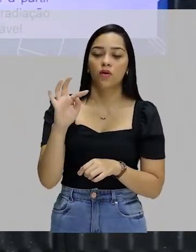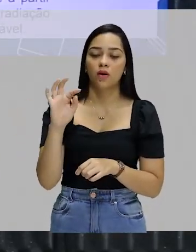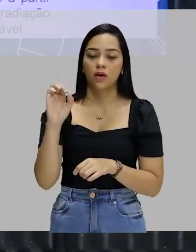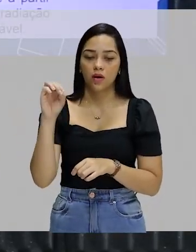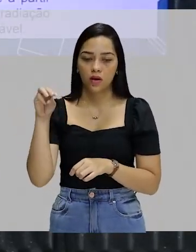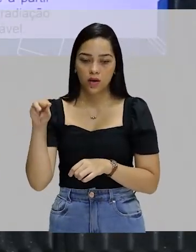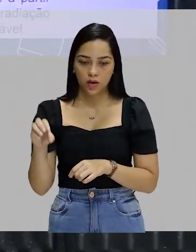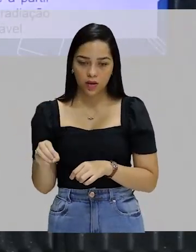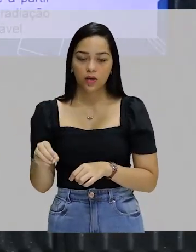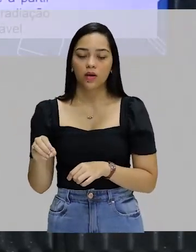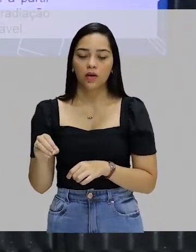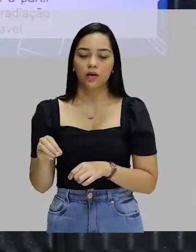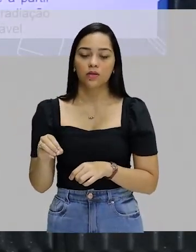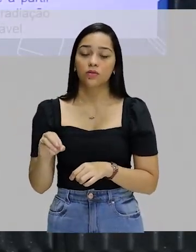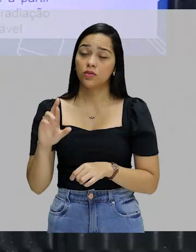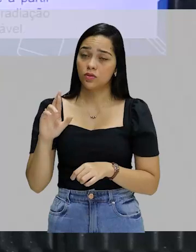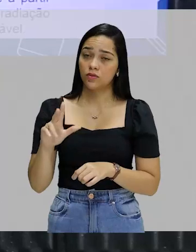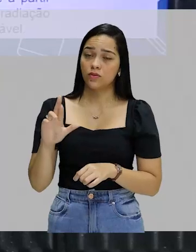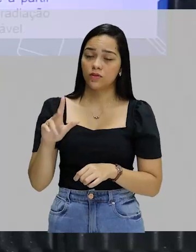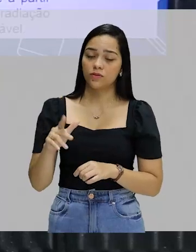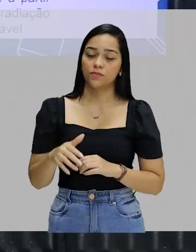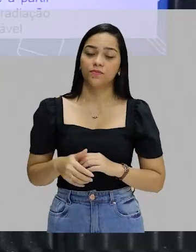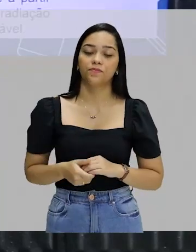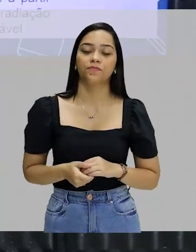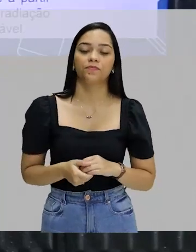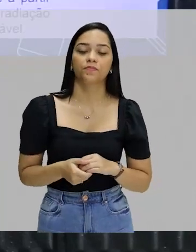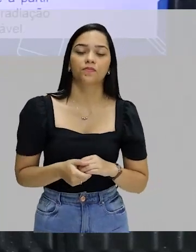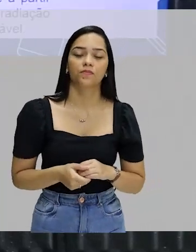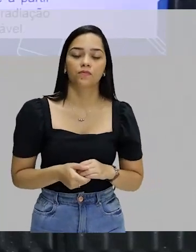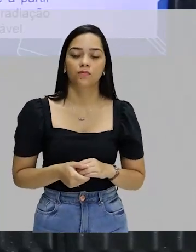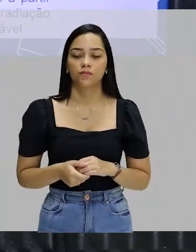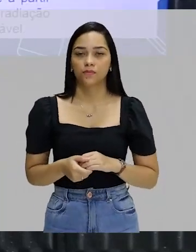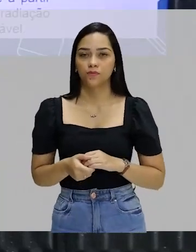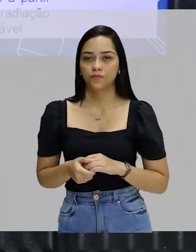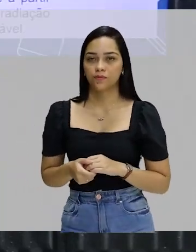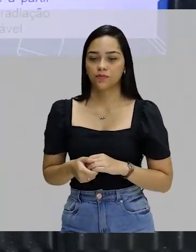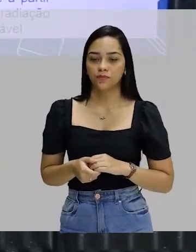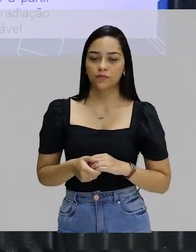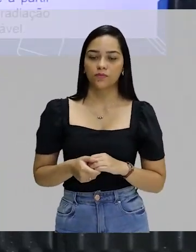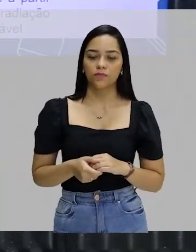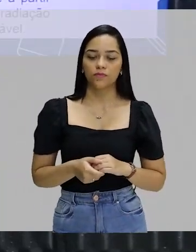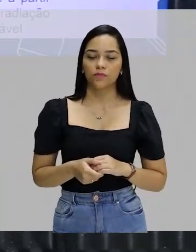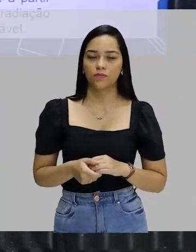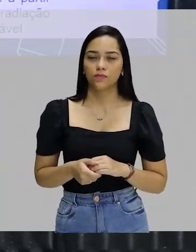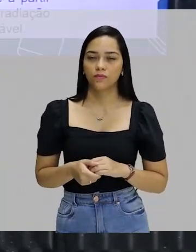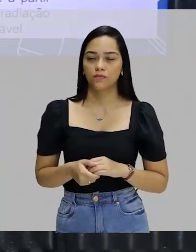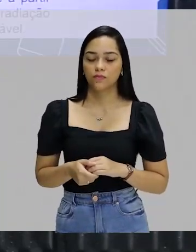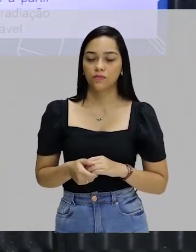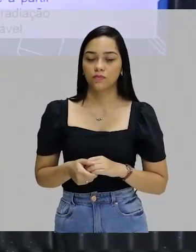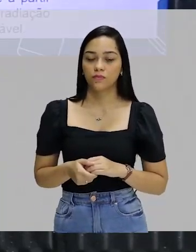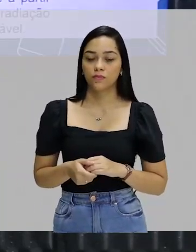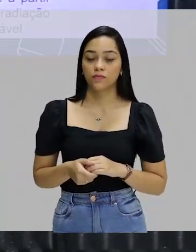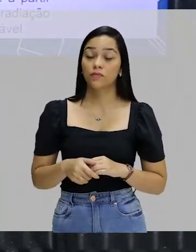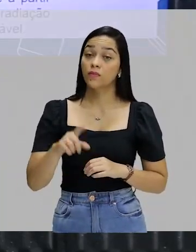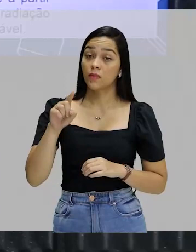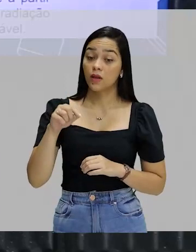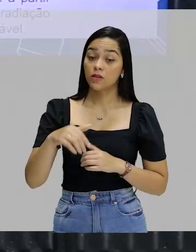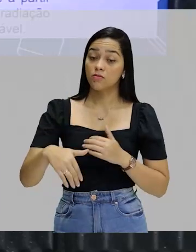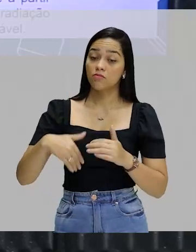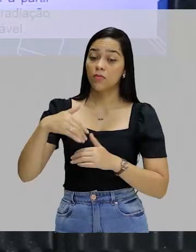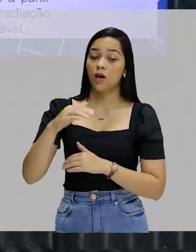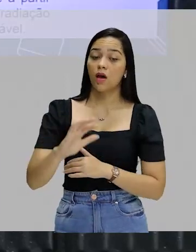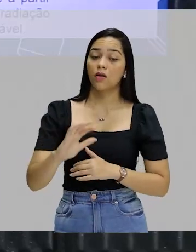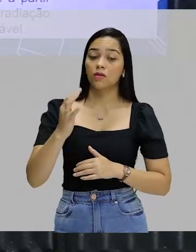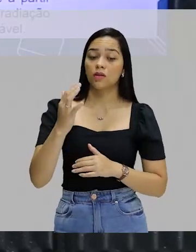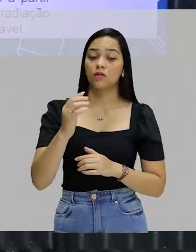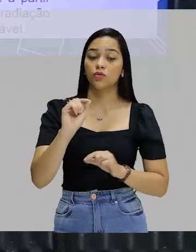partícula e formando um novo átomo de um novo elemento diferente. Esse procedimento